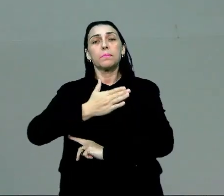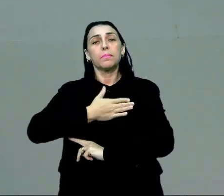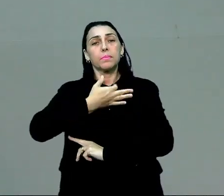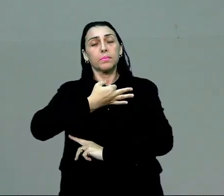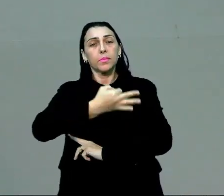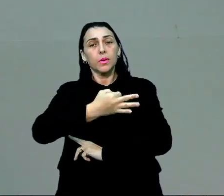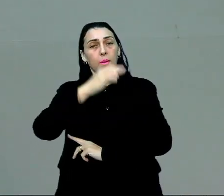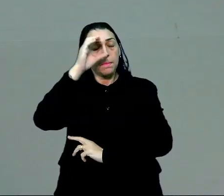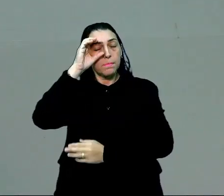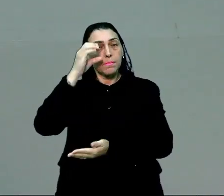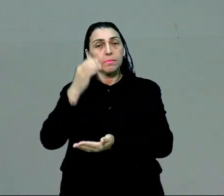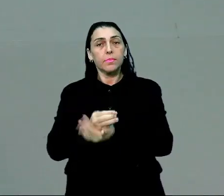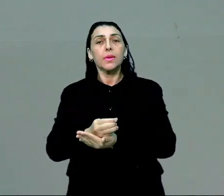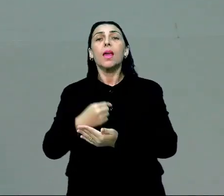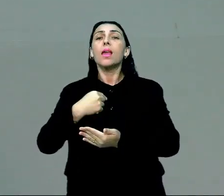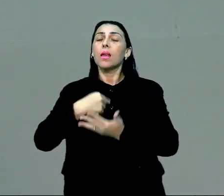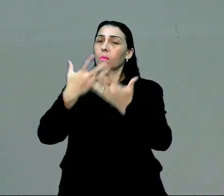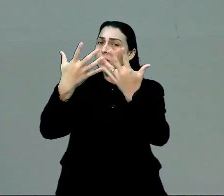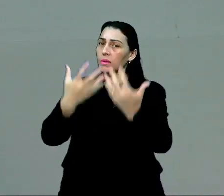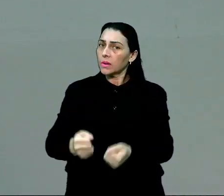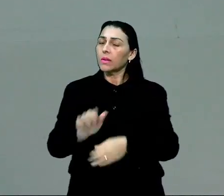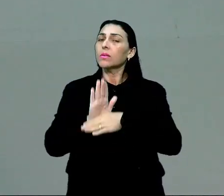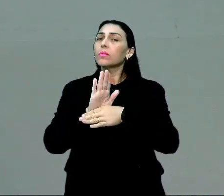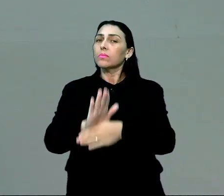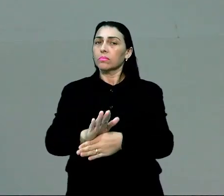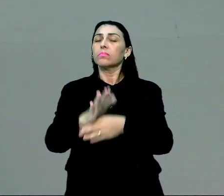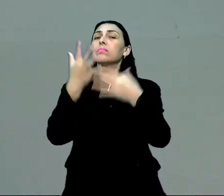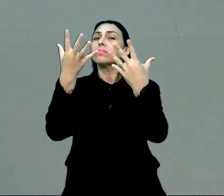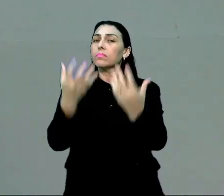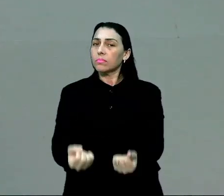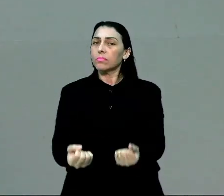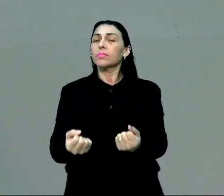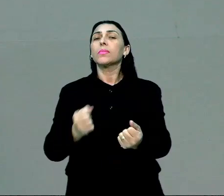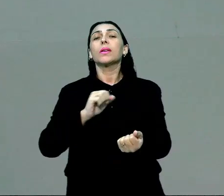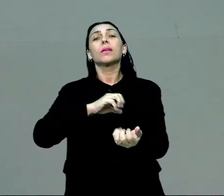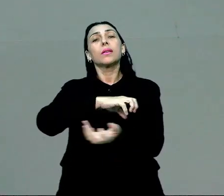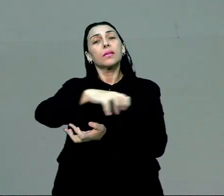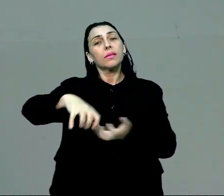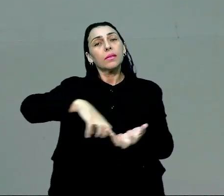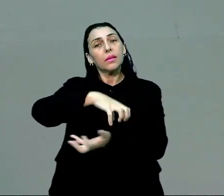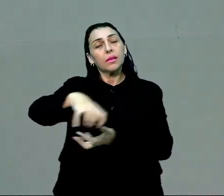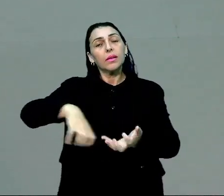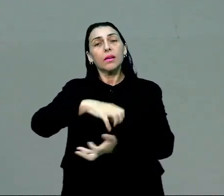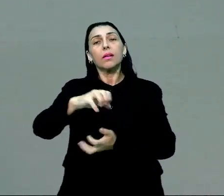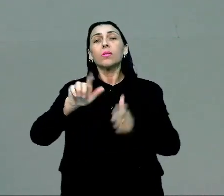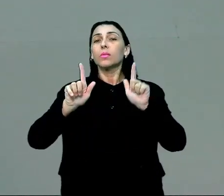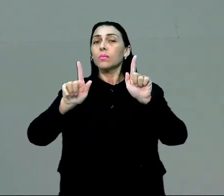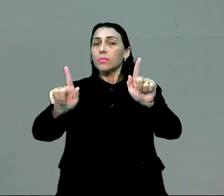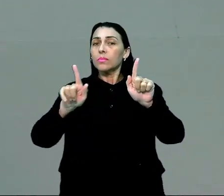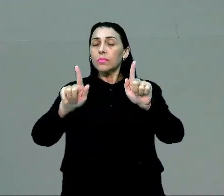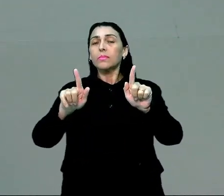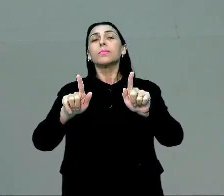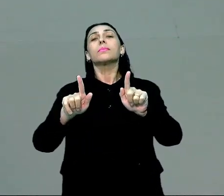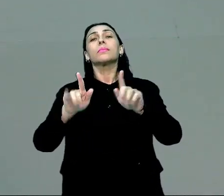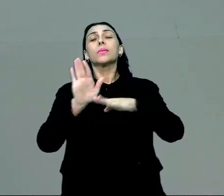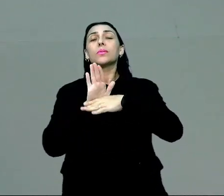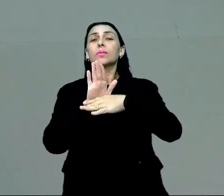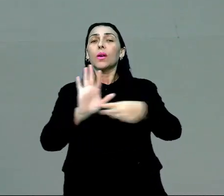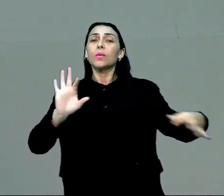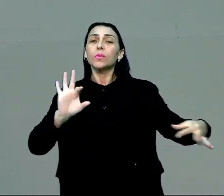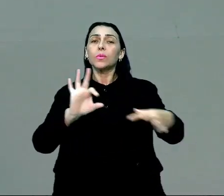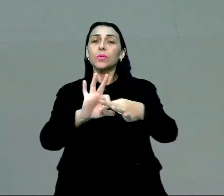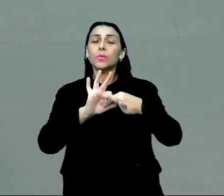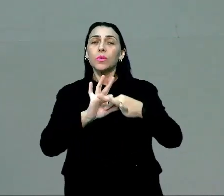vista, a minha tese, é que eu sou a favor. Eu concordo que as greves e os protestos, eles servem para